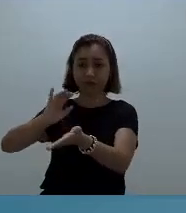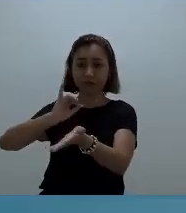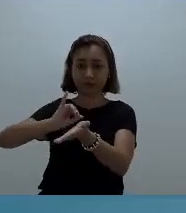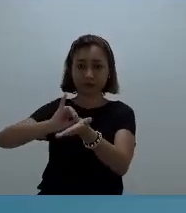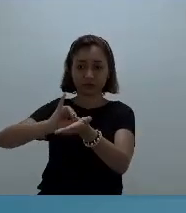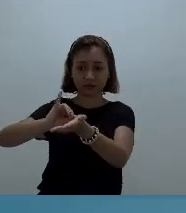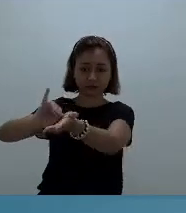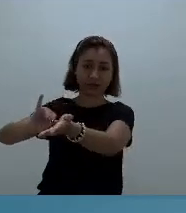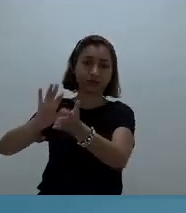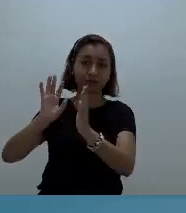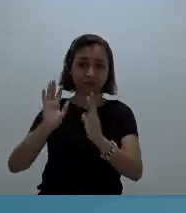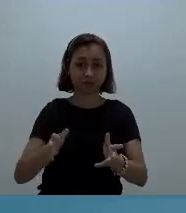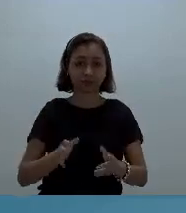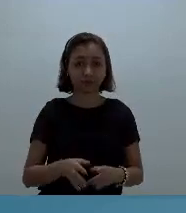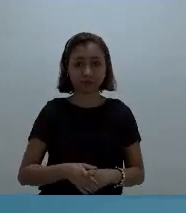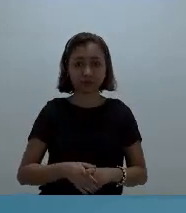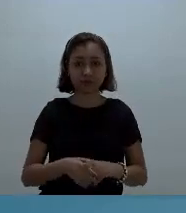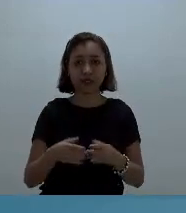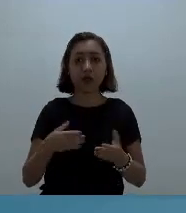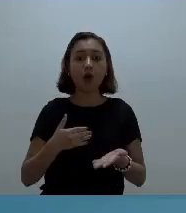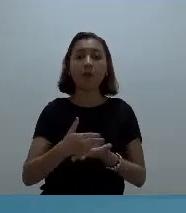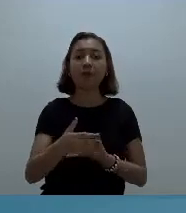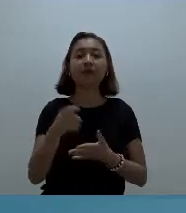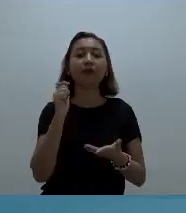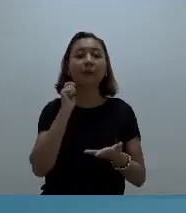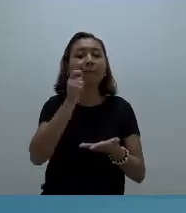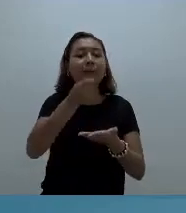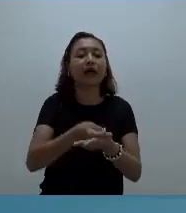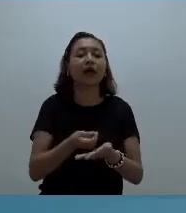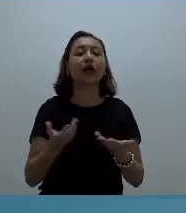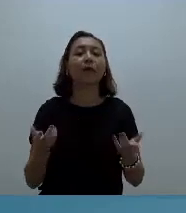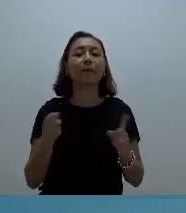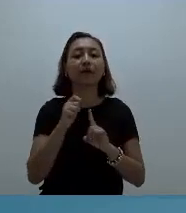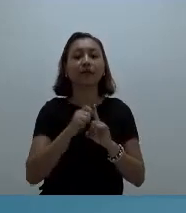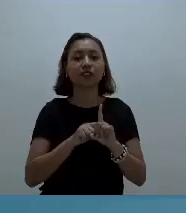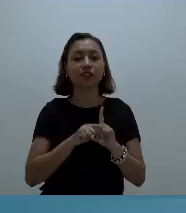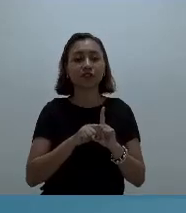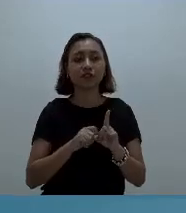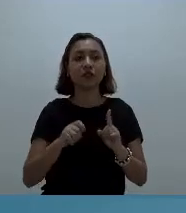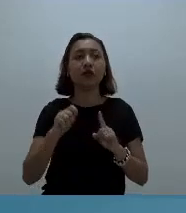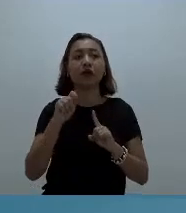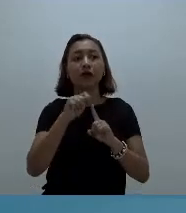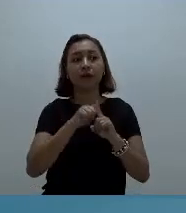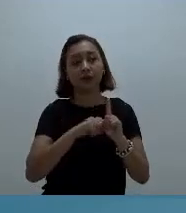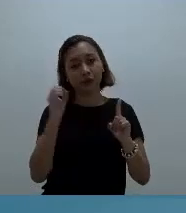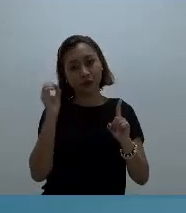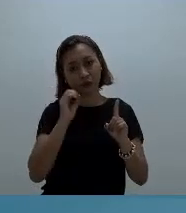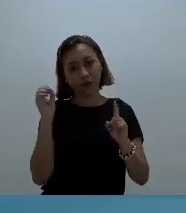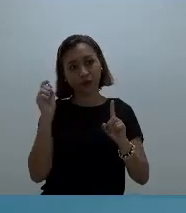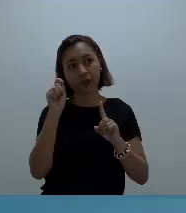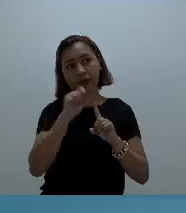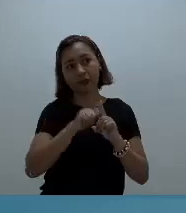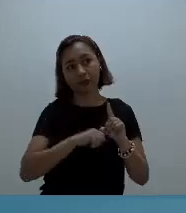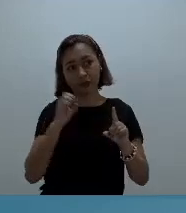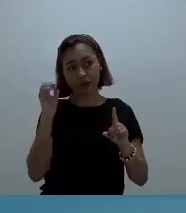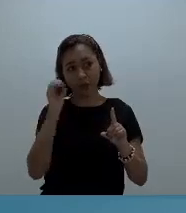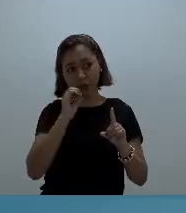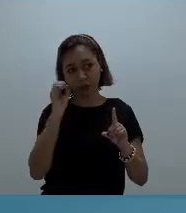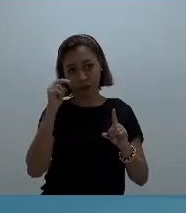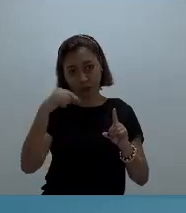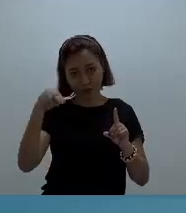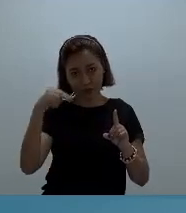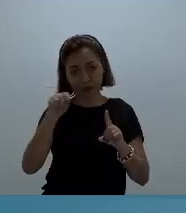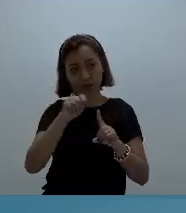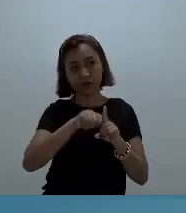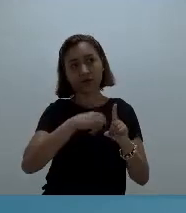novembro, dezembro e janeiro. Quer dizer, ninguém mais vai ficar para receber dezembro, novembro, outubro, setembro, ano que